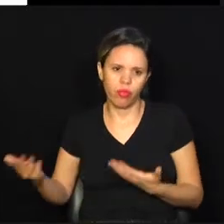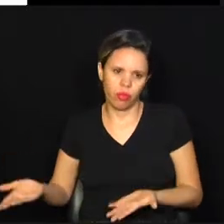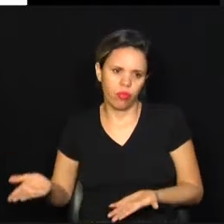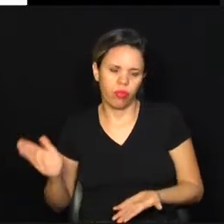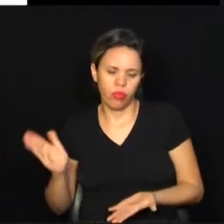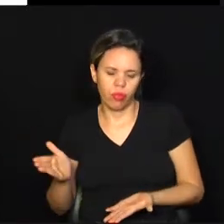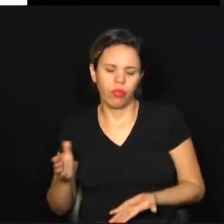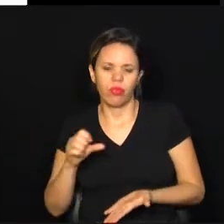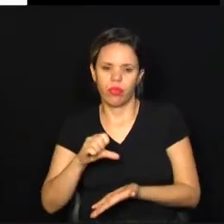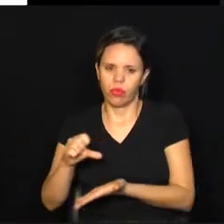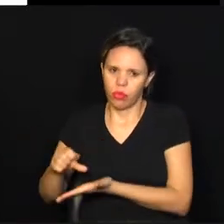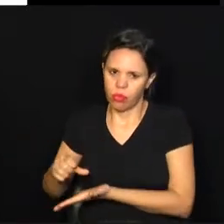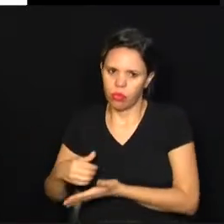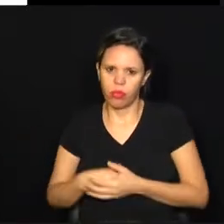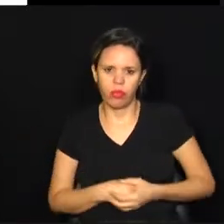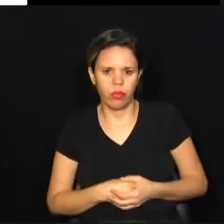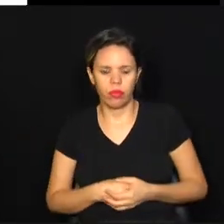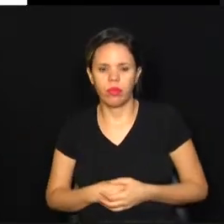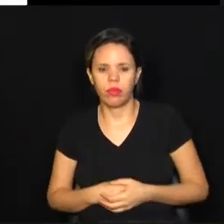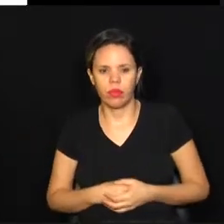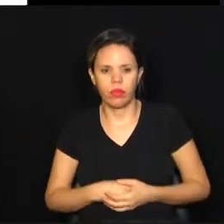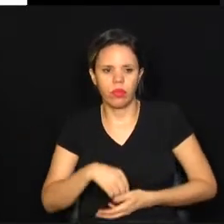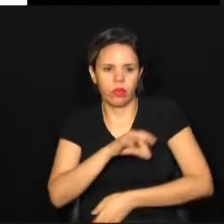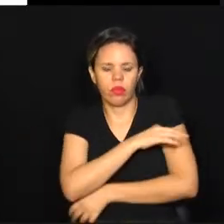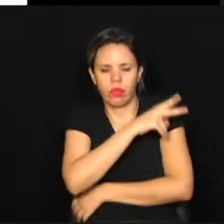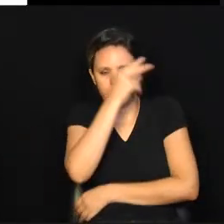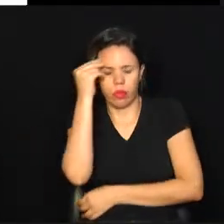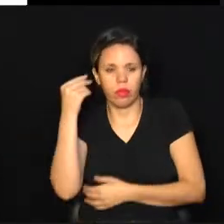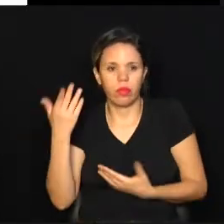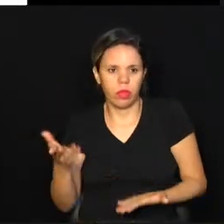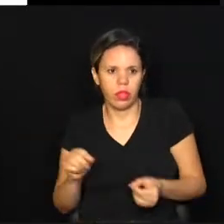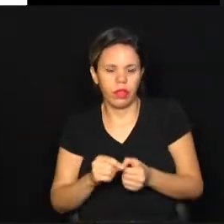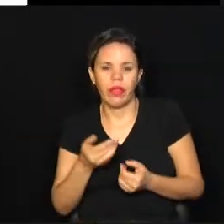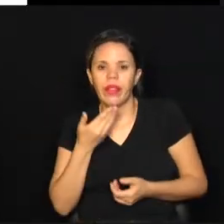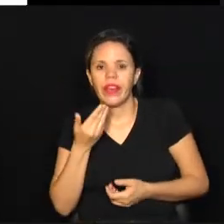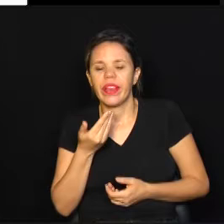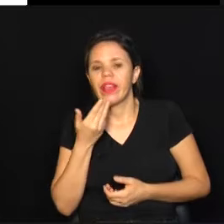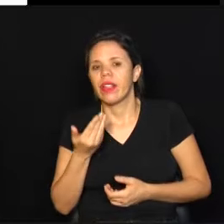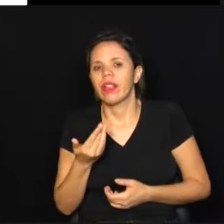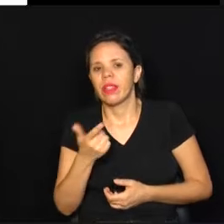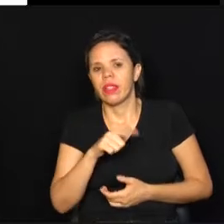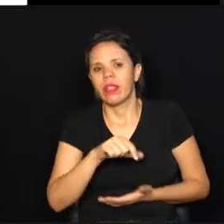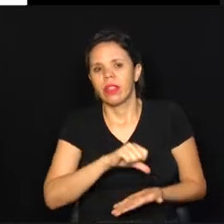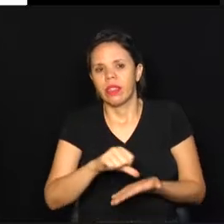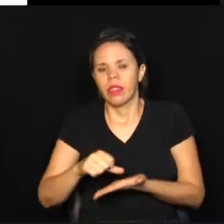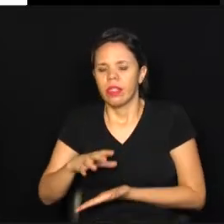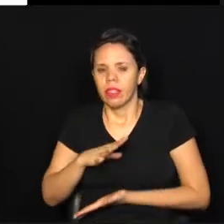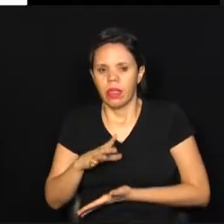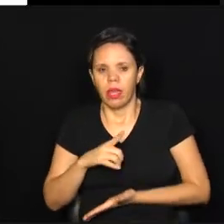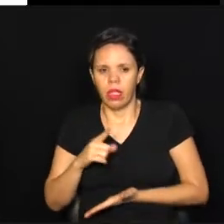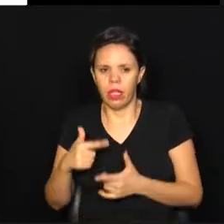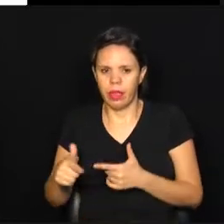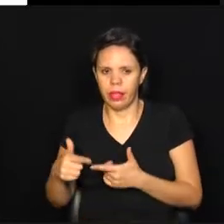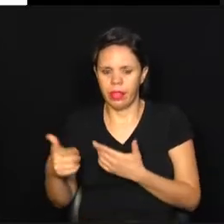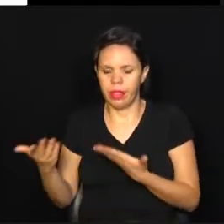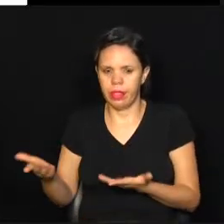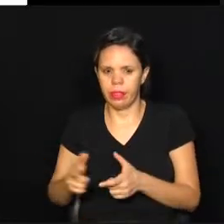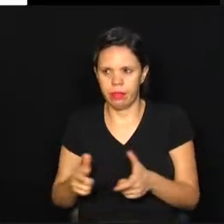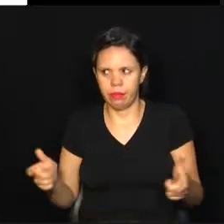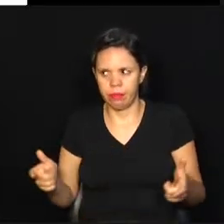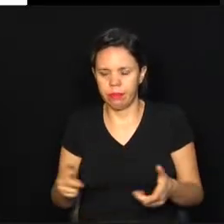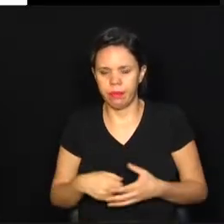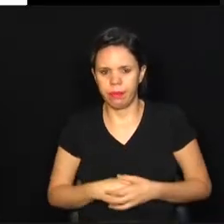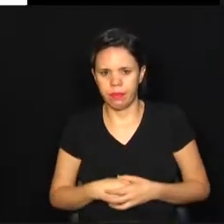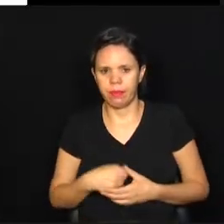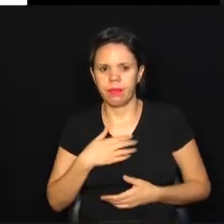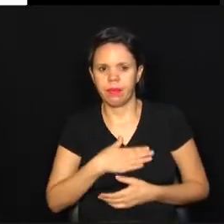um distrito, de uma subprefeitura, né, que facilitou um pouco mais, mas em outras regiões da cidade a gente tinha esse problema muito grande. O